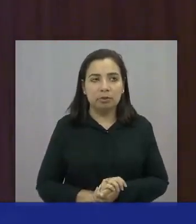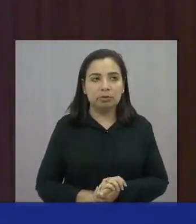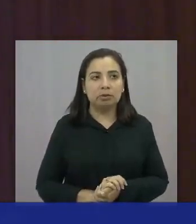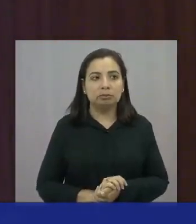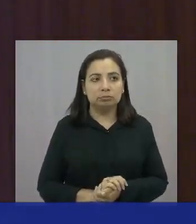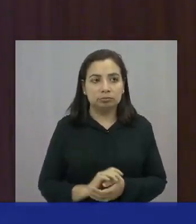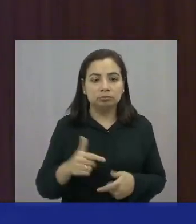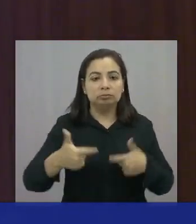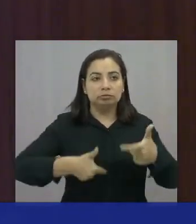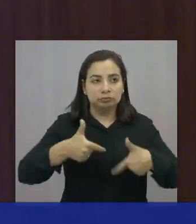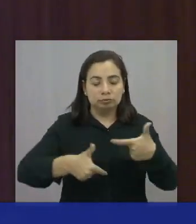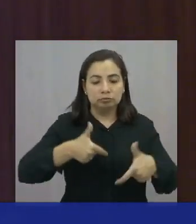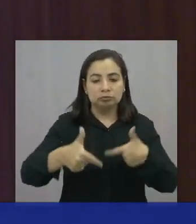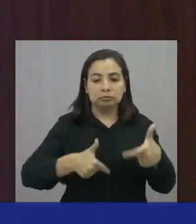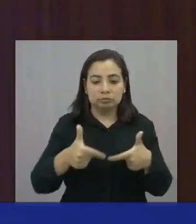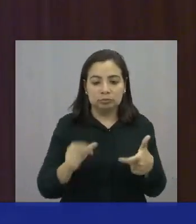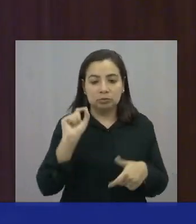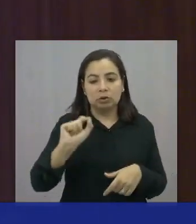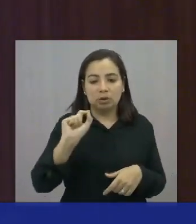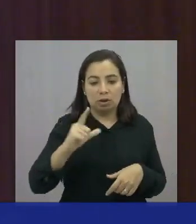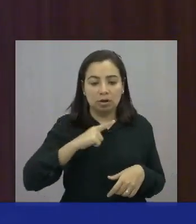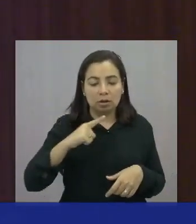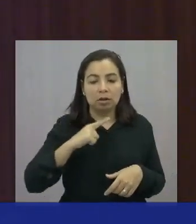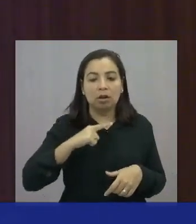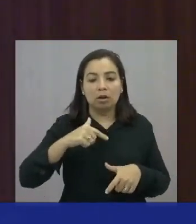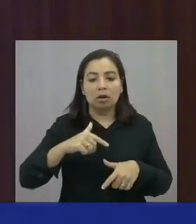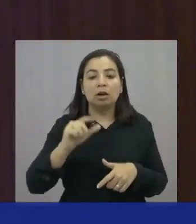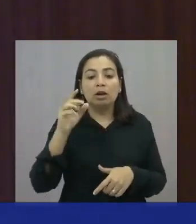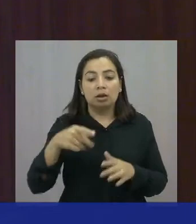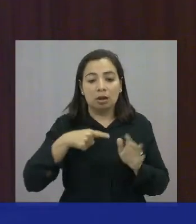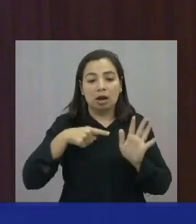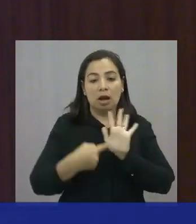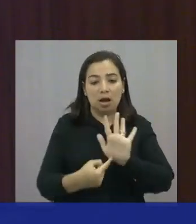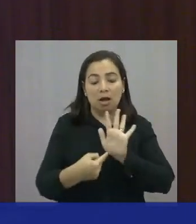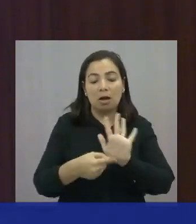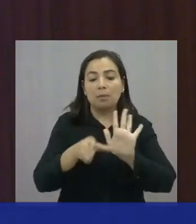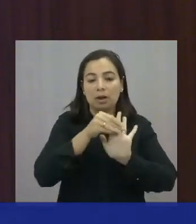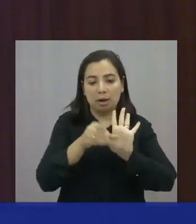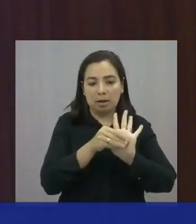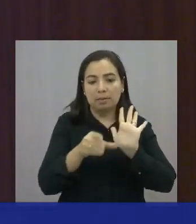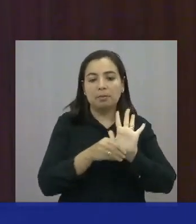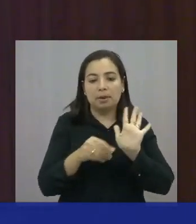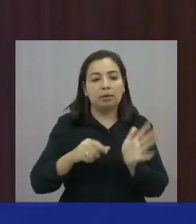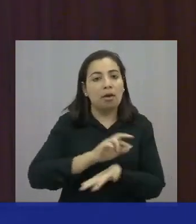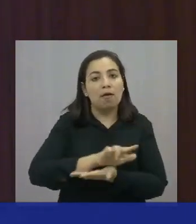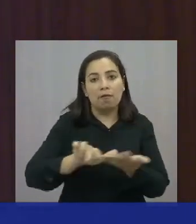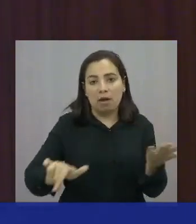para estudar o código e apresentar algumas emendas. Daí surgiram várias emendas.